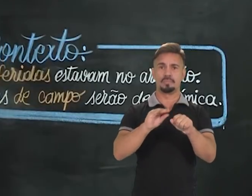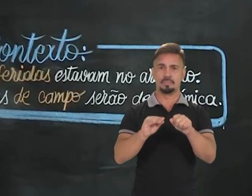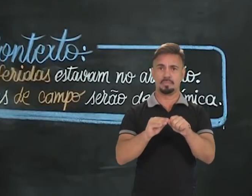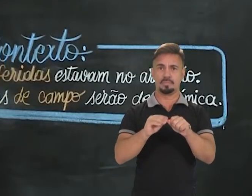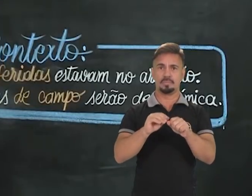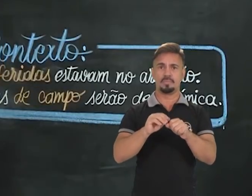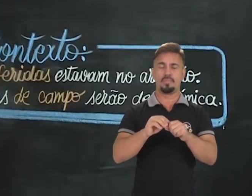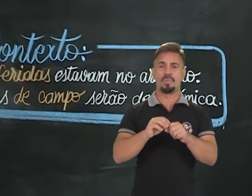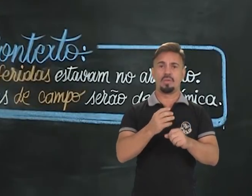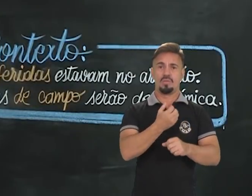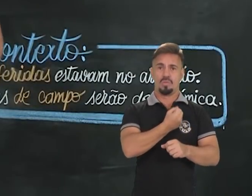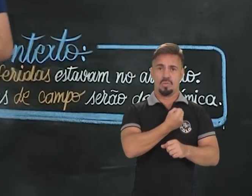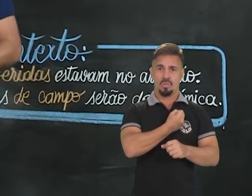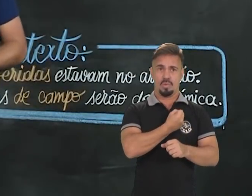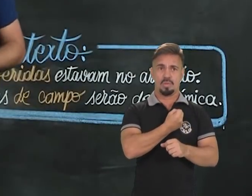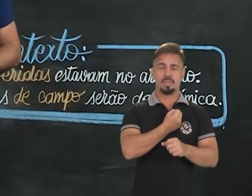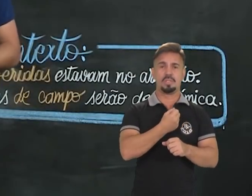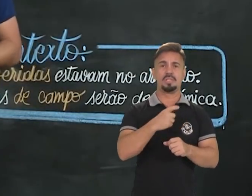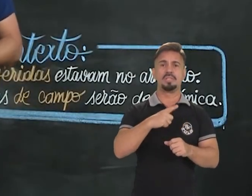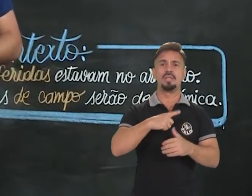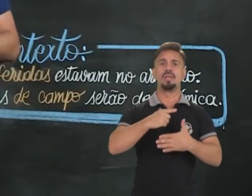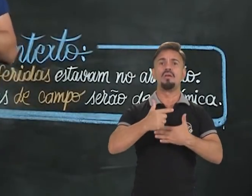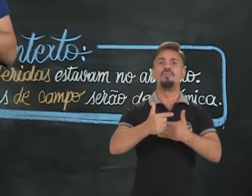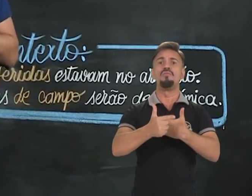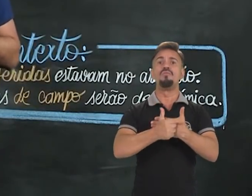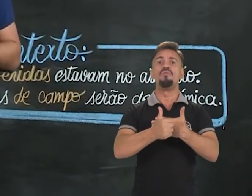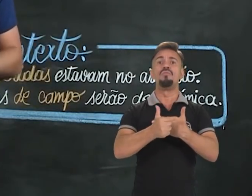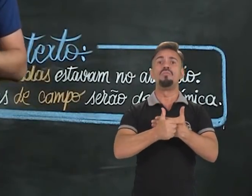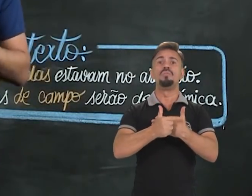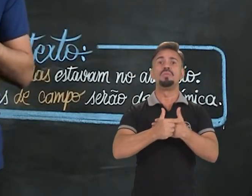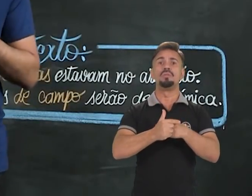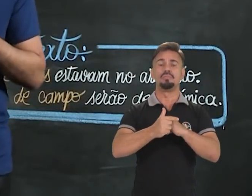pronome e o numeral desempenham a função de